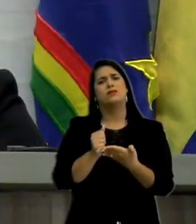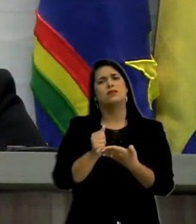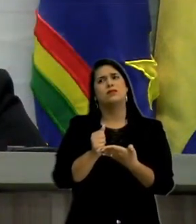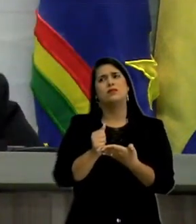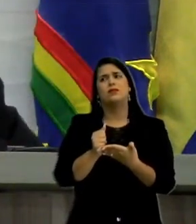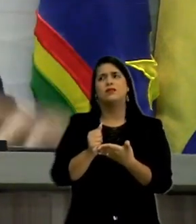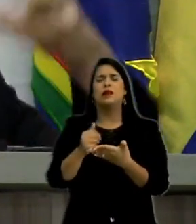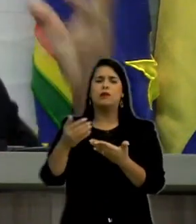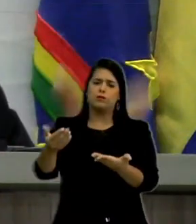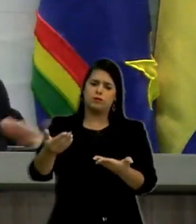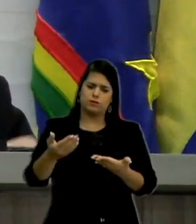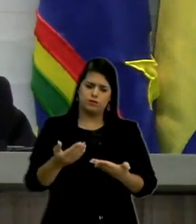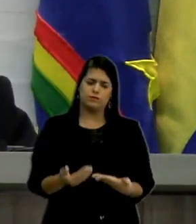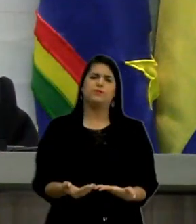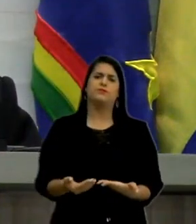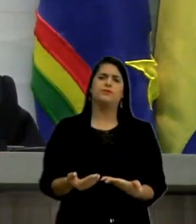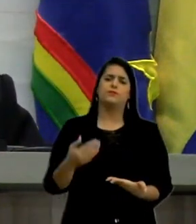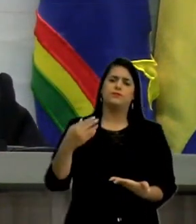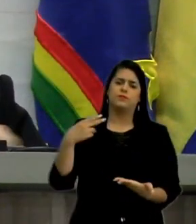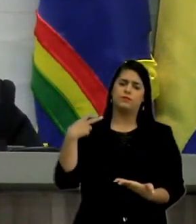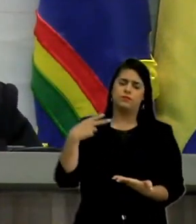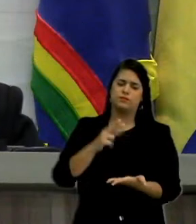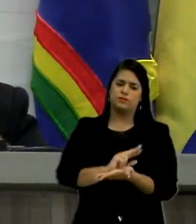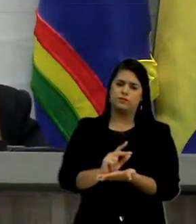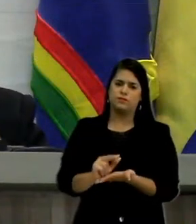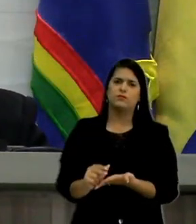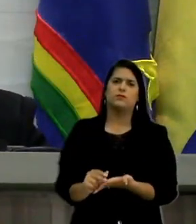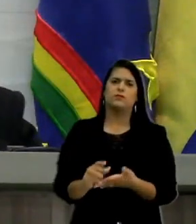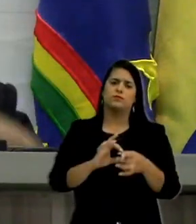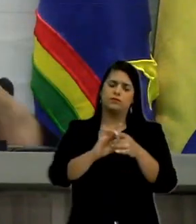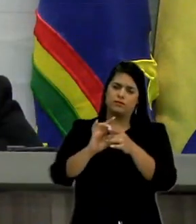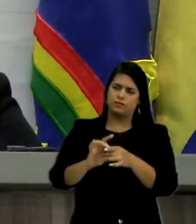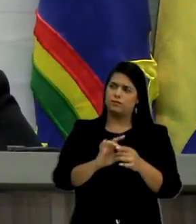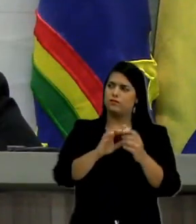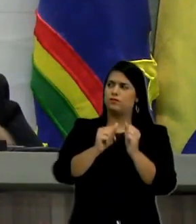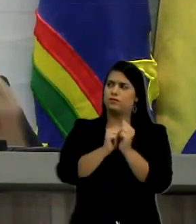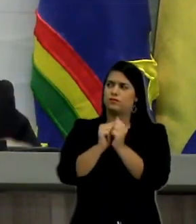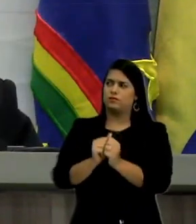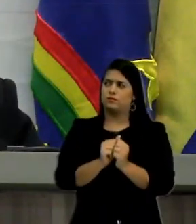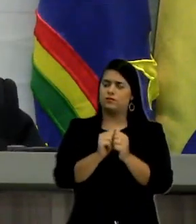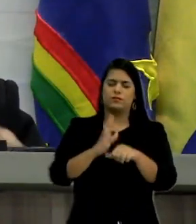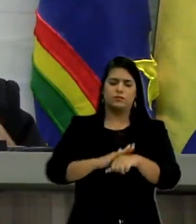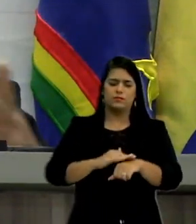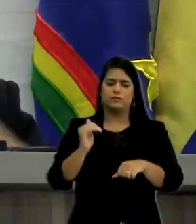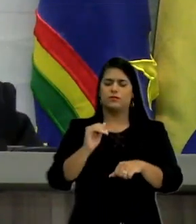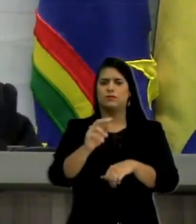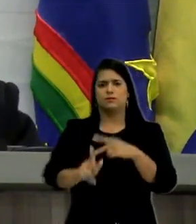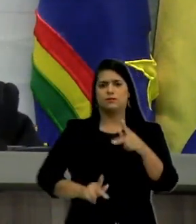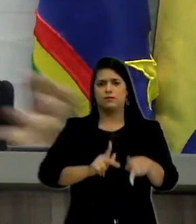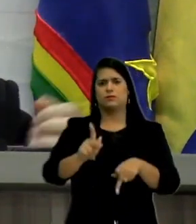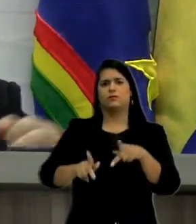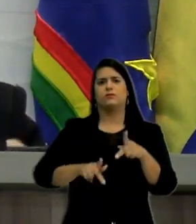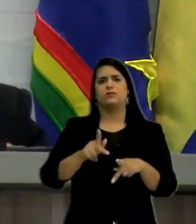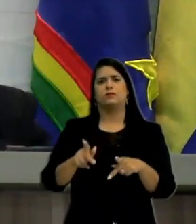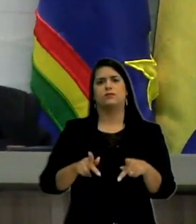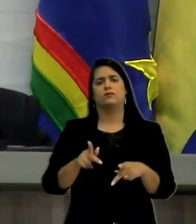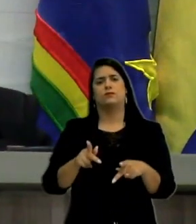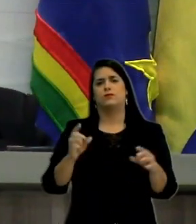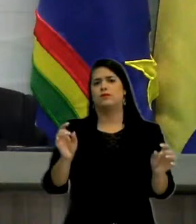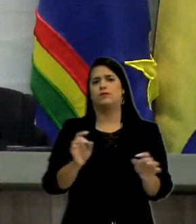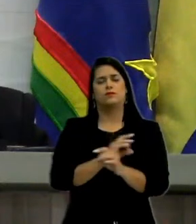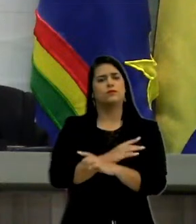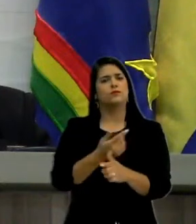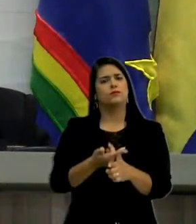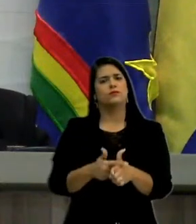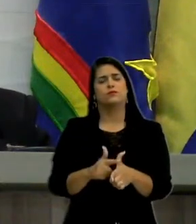colegas vereadores, o presidente desta casa, para nós se reunir e chamar a população para ver se tem uma solução para as